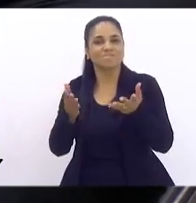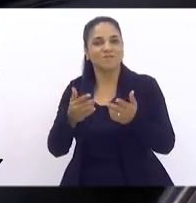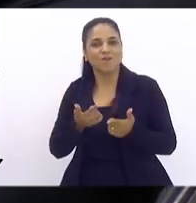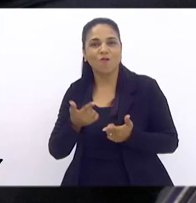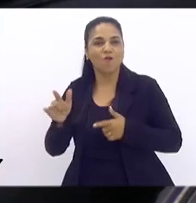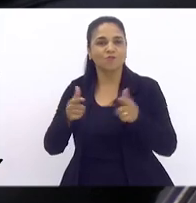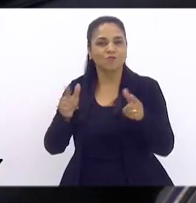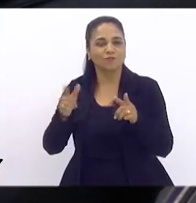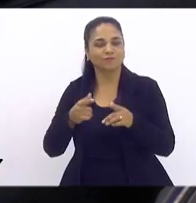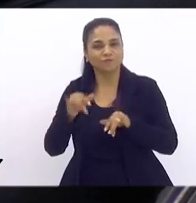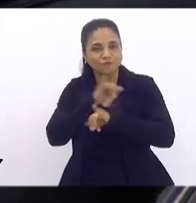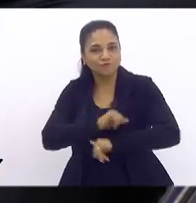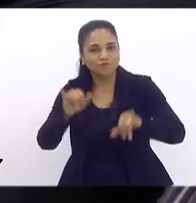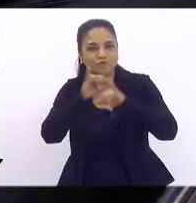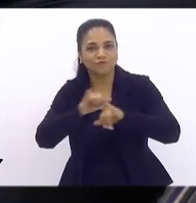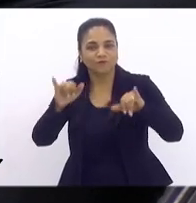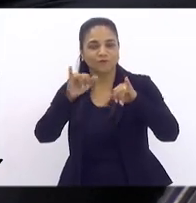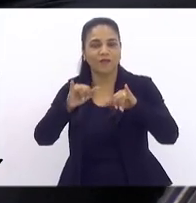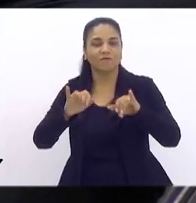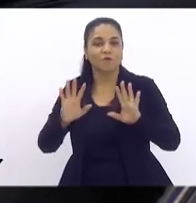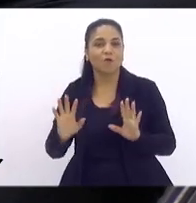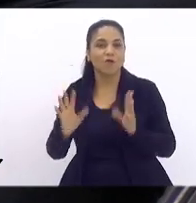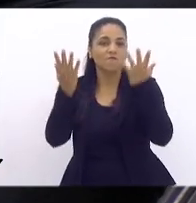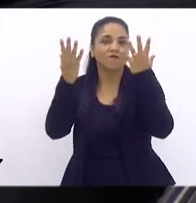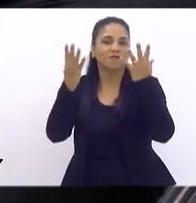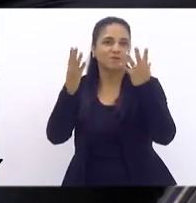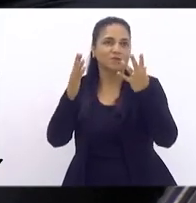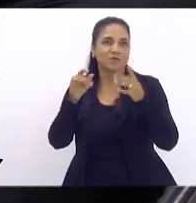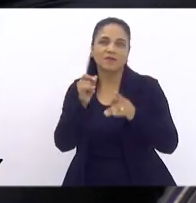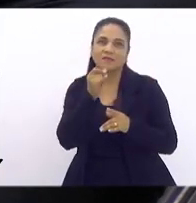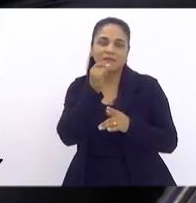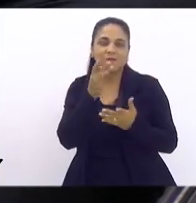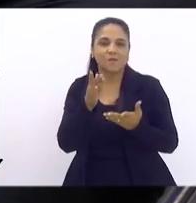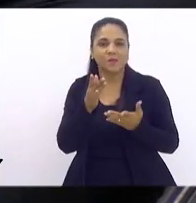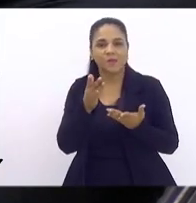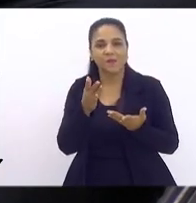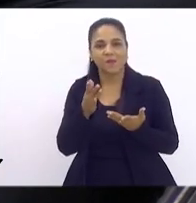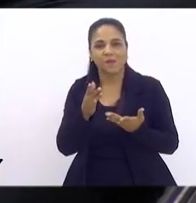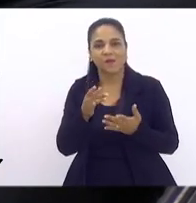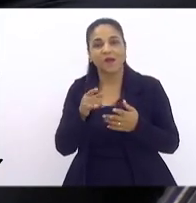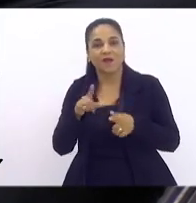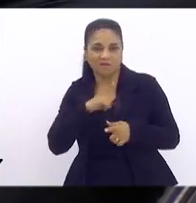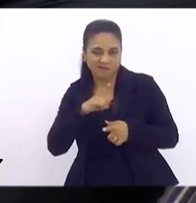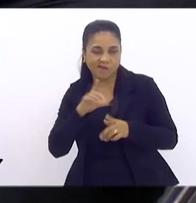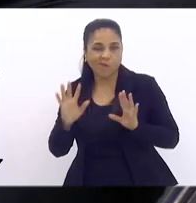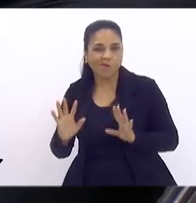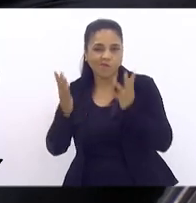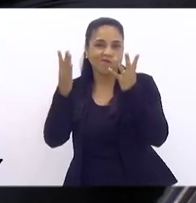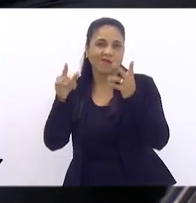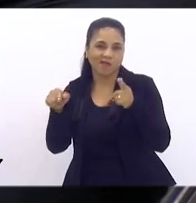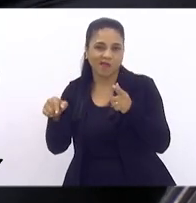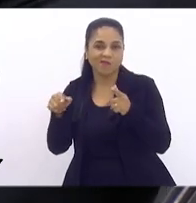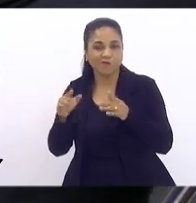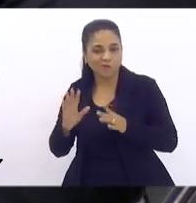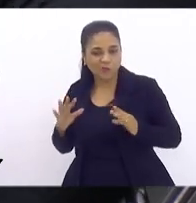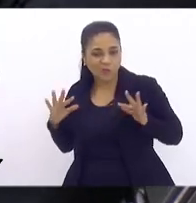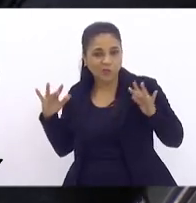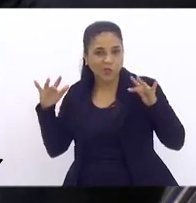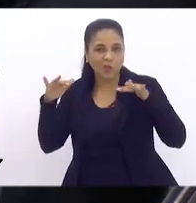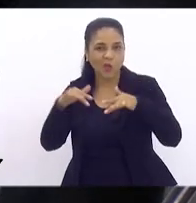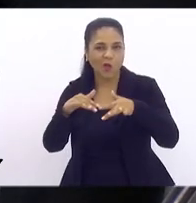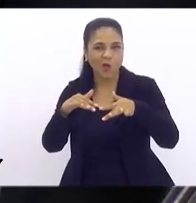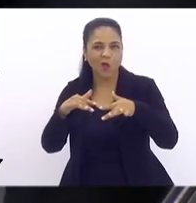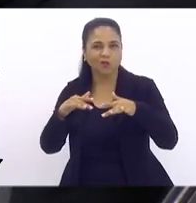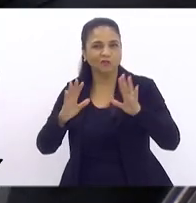divulgava um card de um evento e falava assim olha vai ter esse evento aqui é vamos todos lá